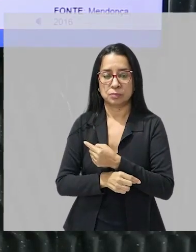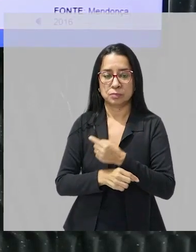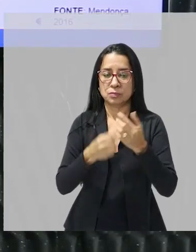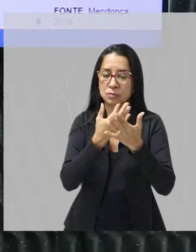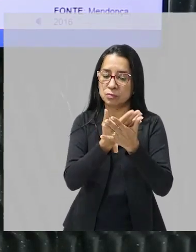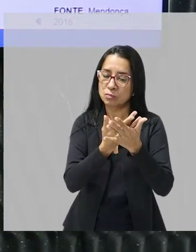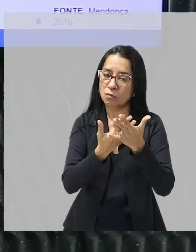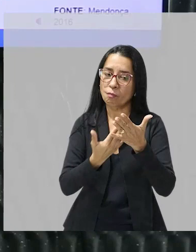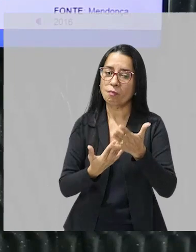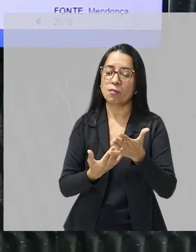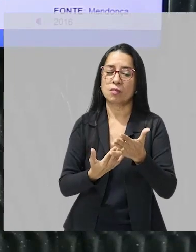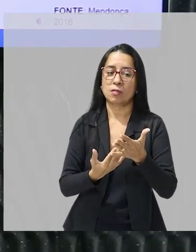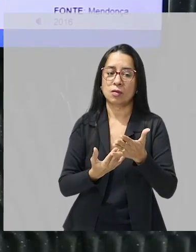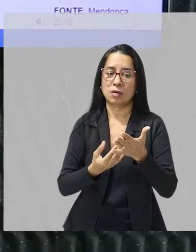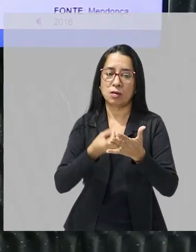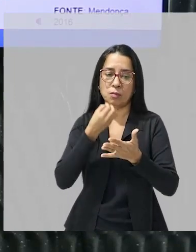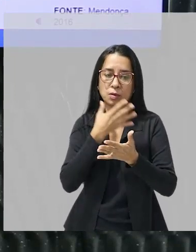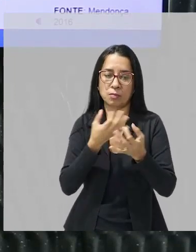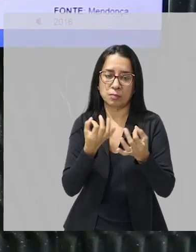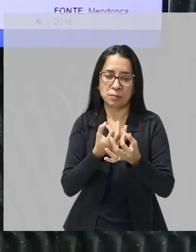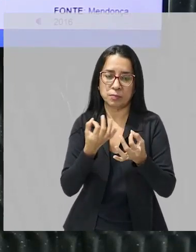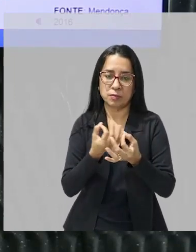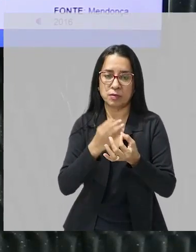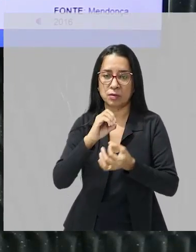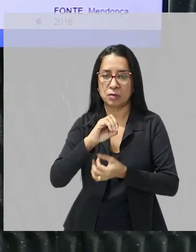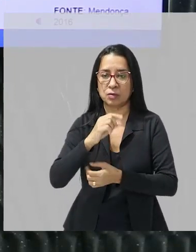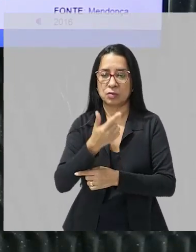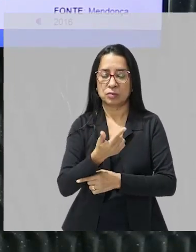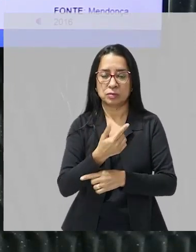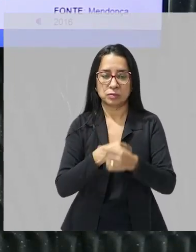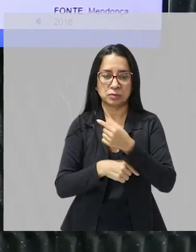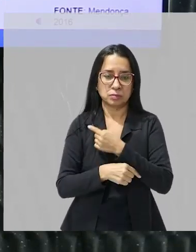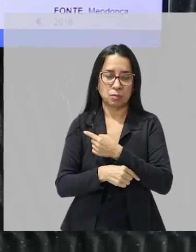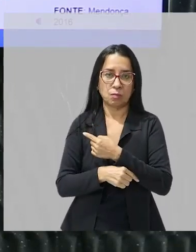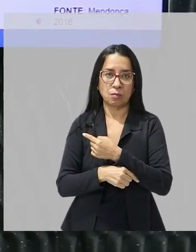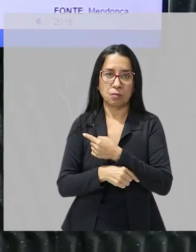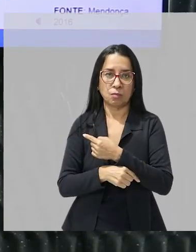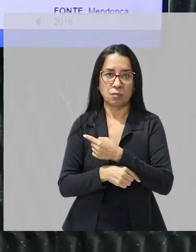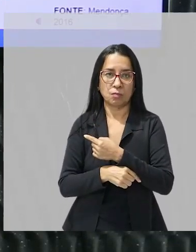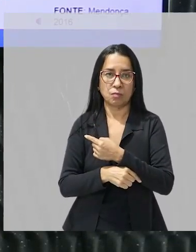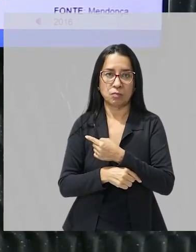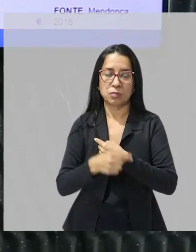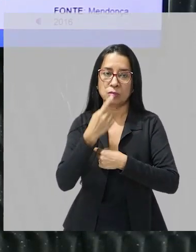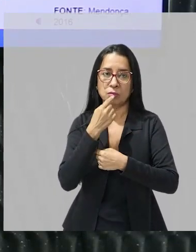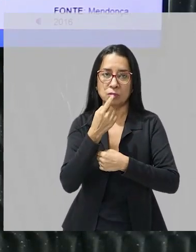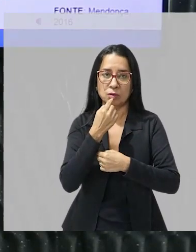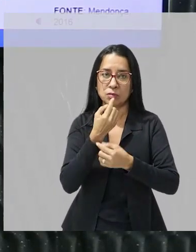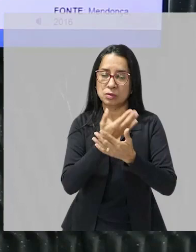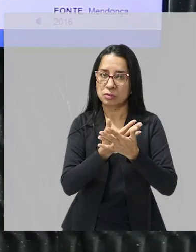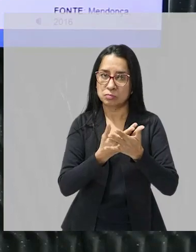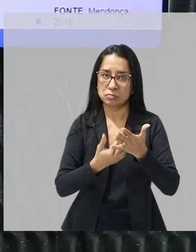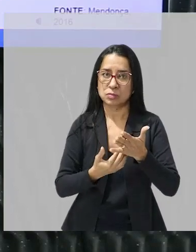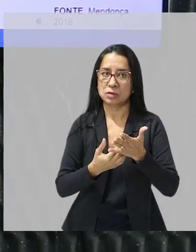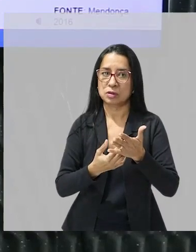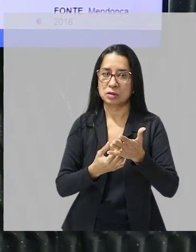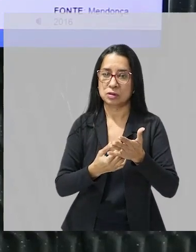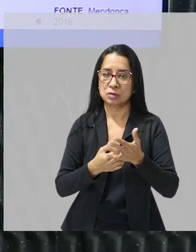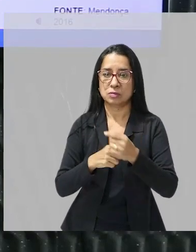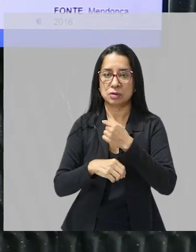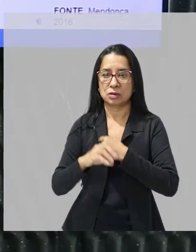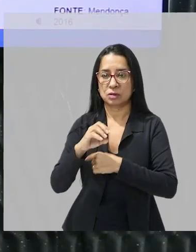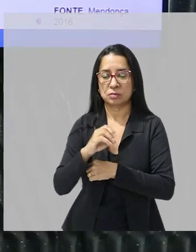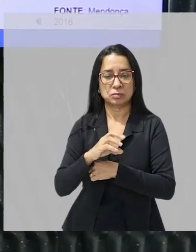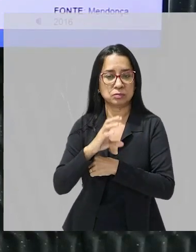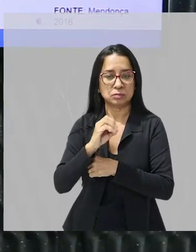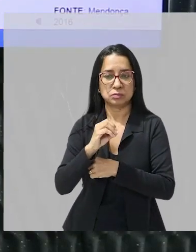rico em oxigênio passando aqui, que está sendo representado pelo sangue vermelhinho, e aqui o sangue rico em gás carbônico, representado por esse sangue